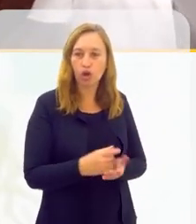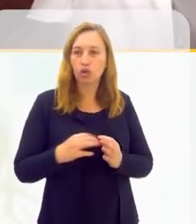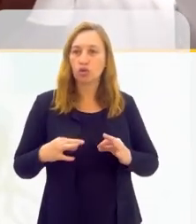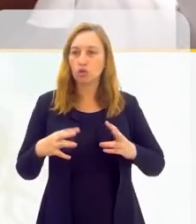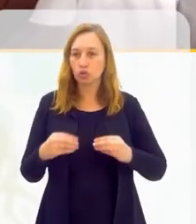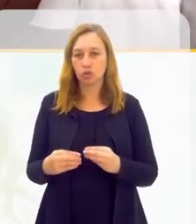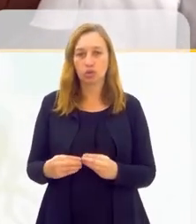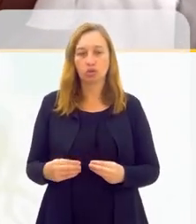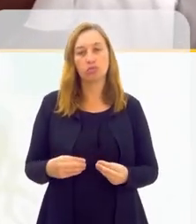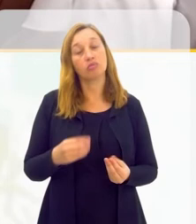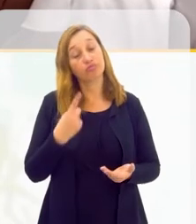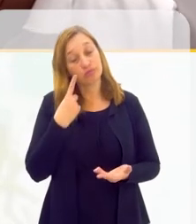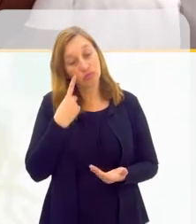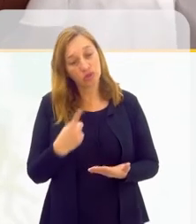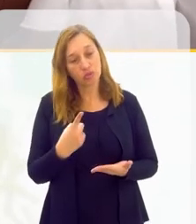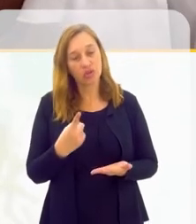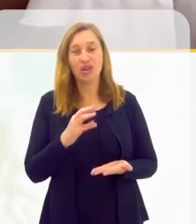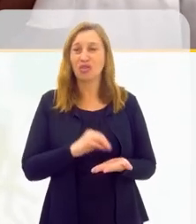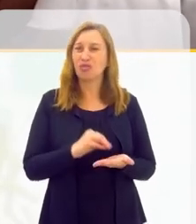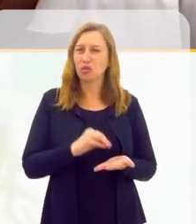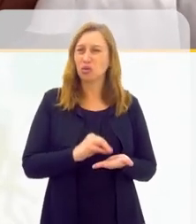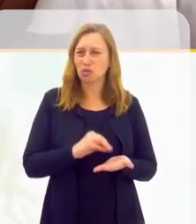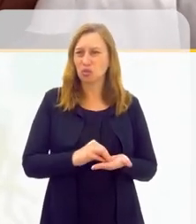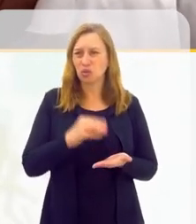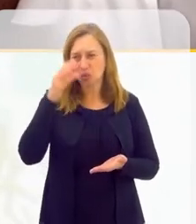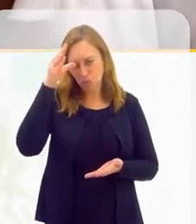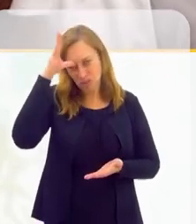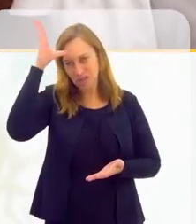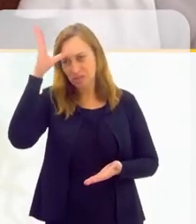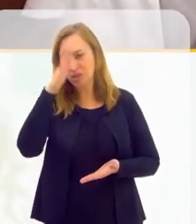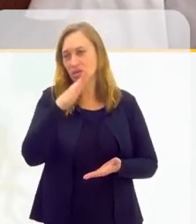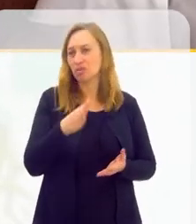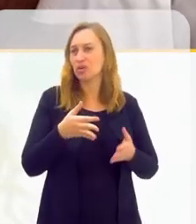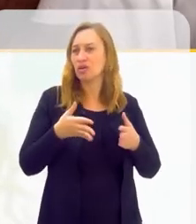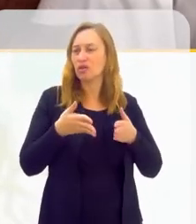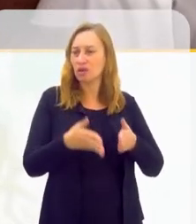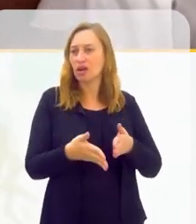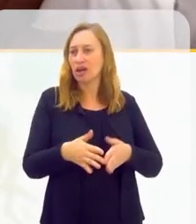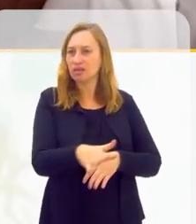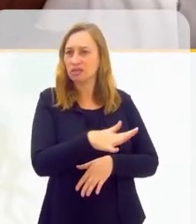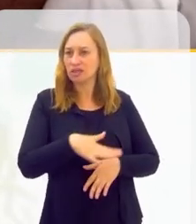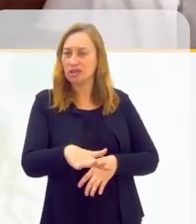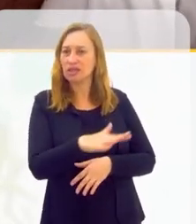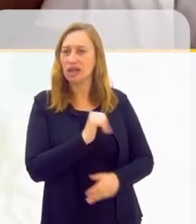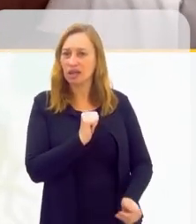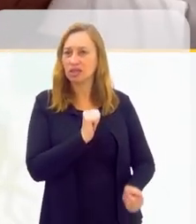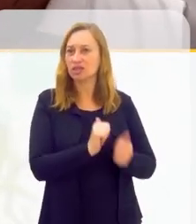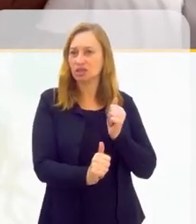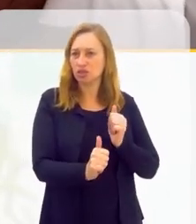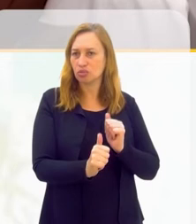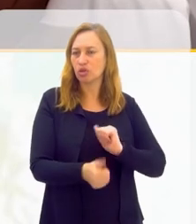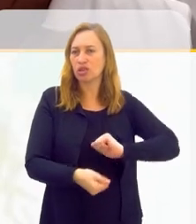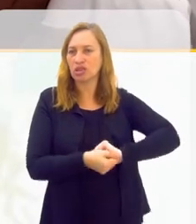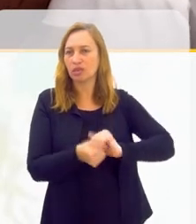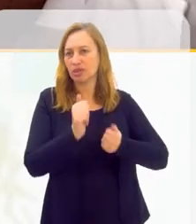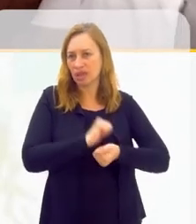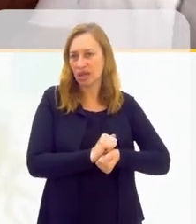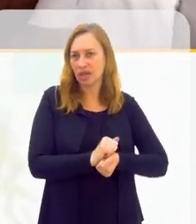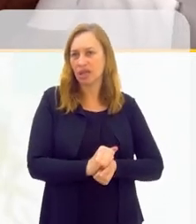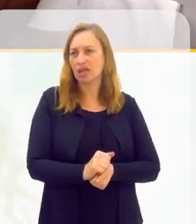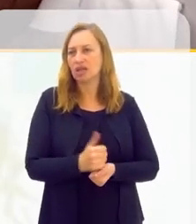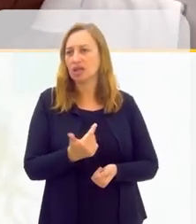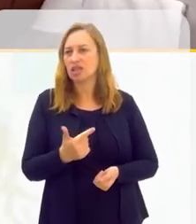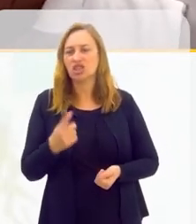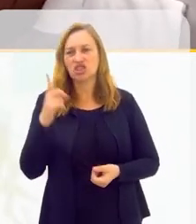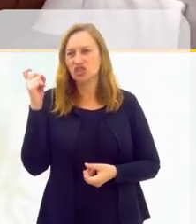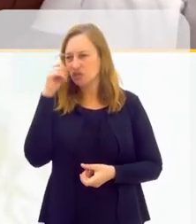falta de conhecimento específico nesta área, que quando querem contratar alguém, eles não encontravam muitas vezes pessoas habilitadas